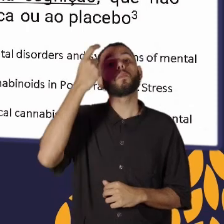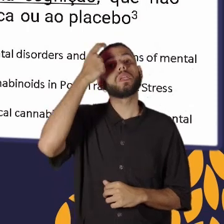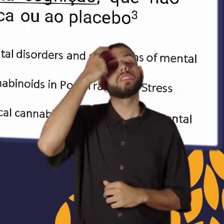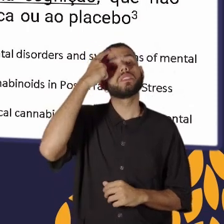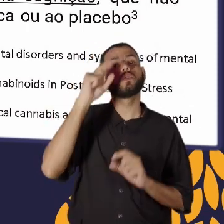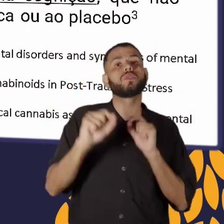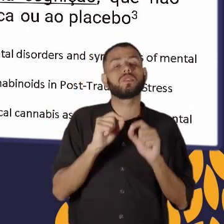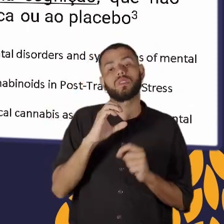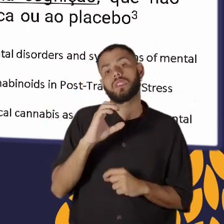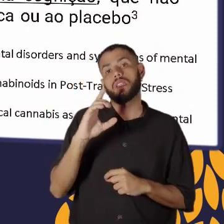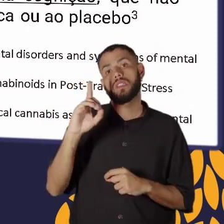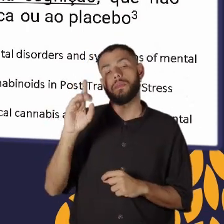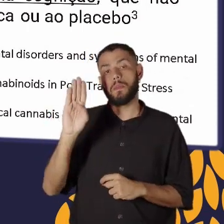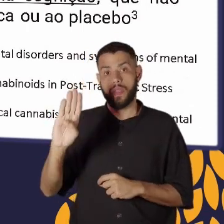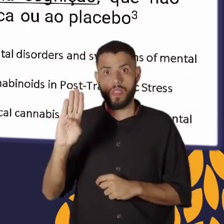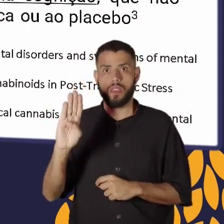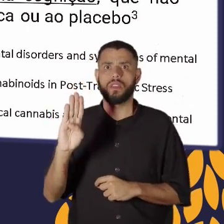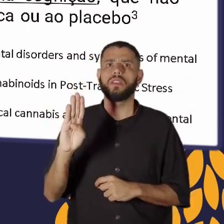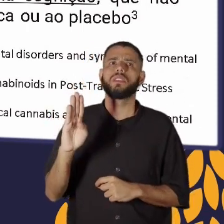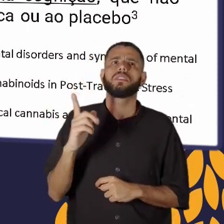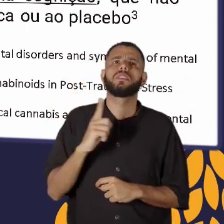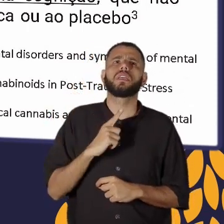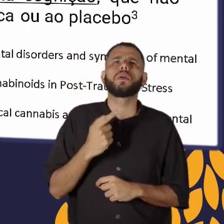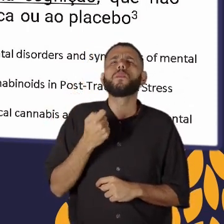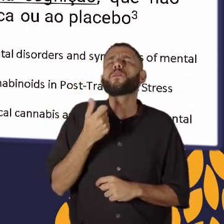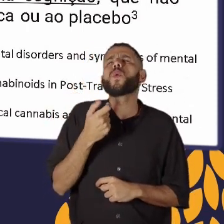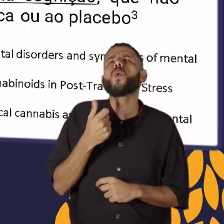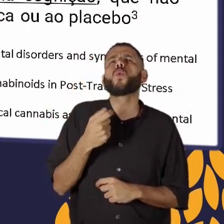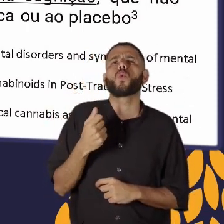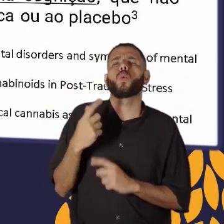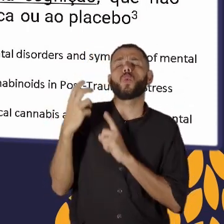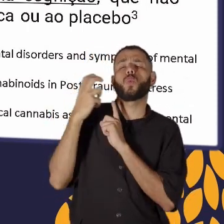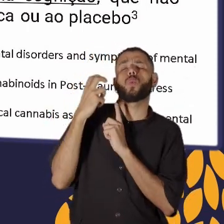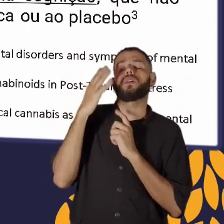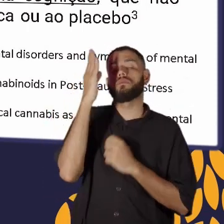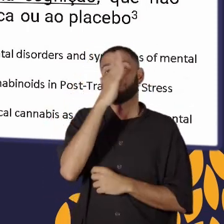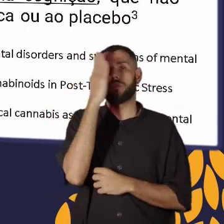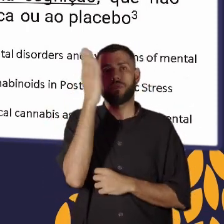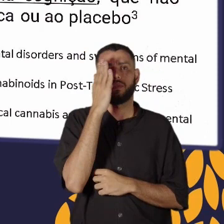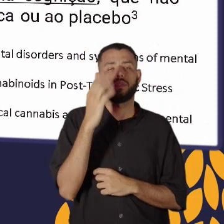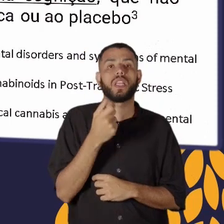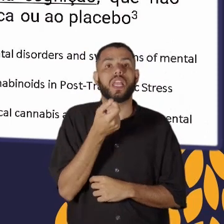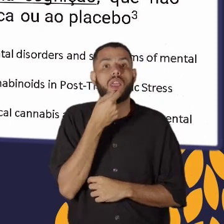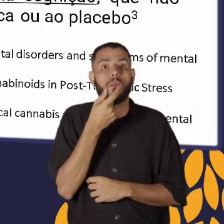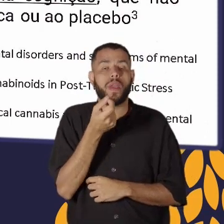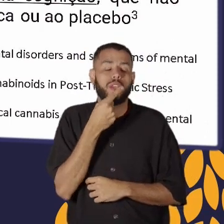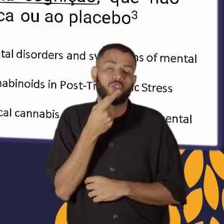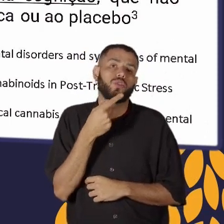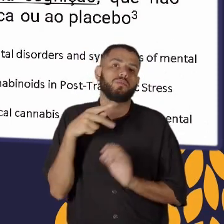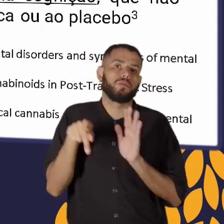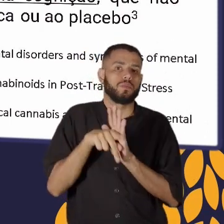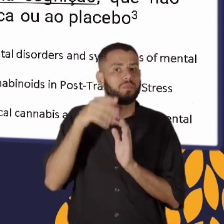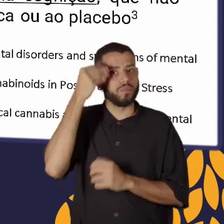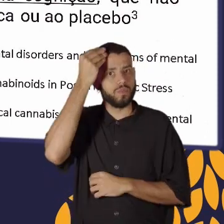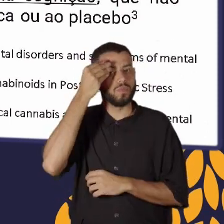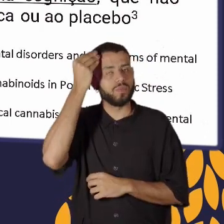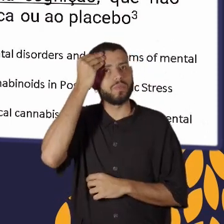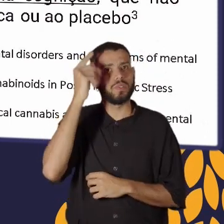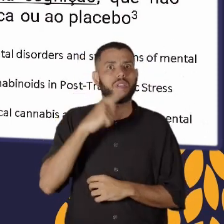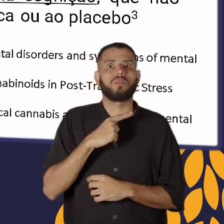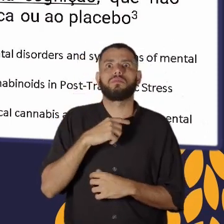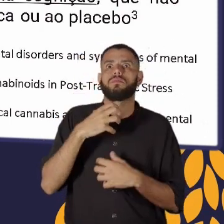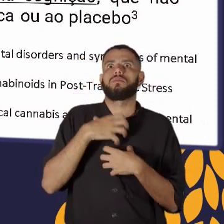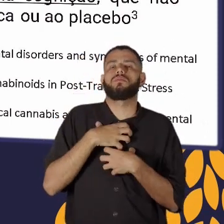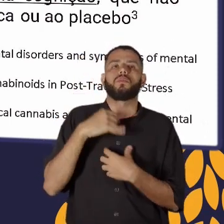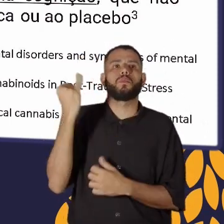o CBD ele tem uma baixa manifestação de eventos adversos, e os antipsicóticos tradicionais têm um efeito adverso importante, a